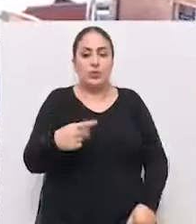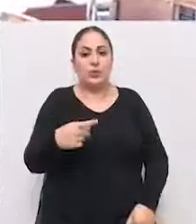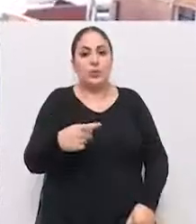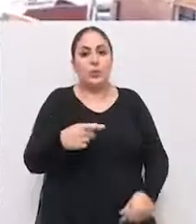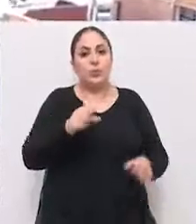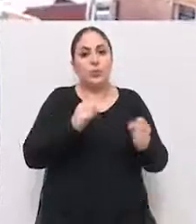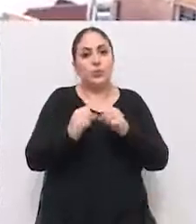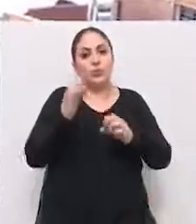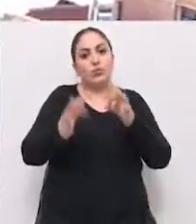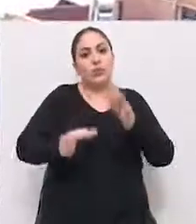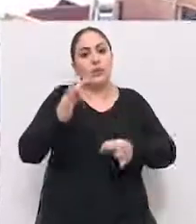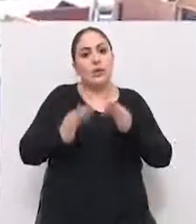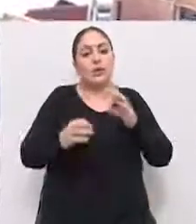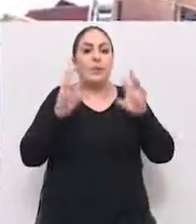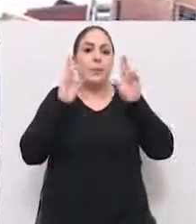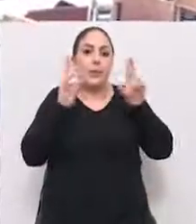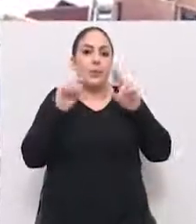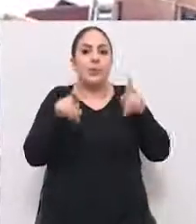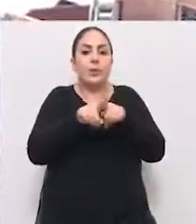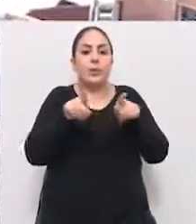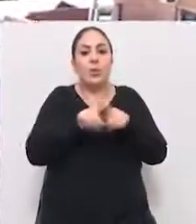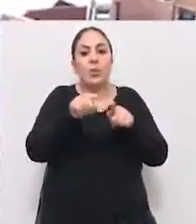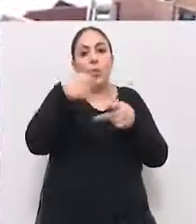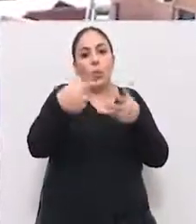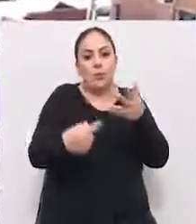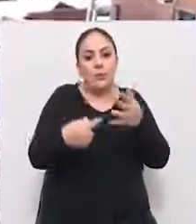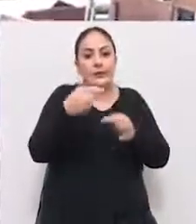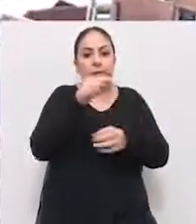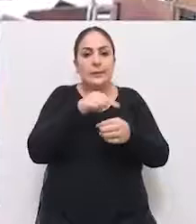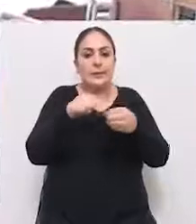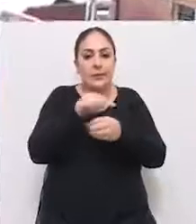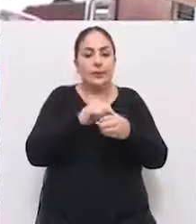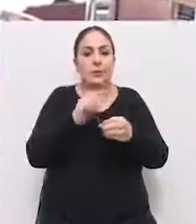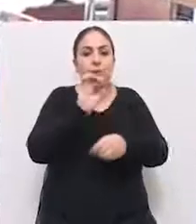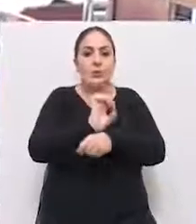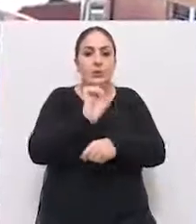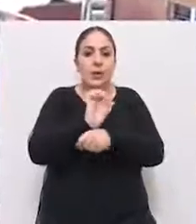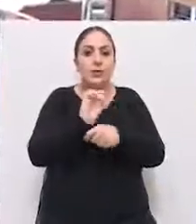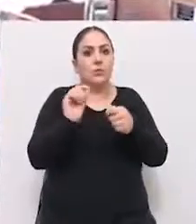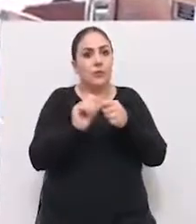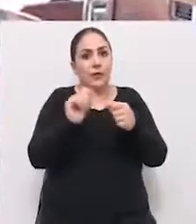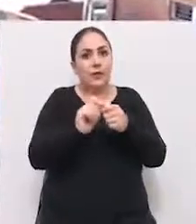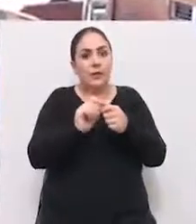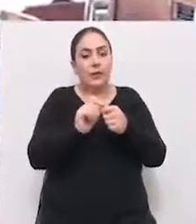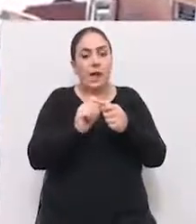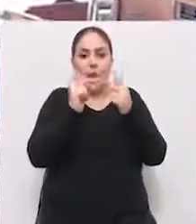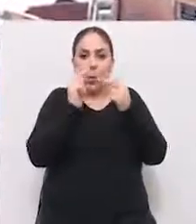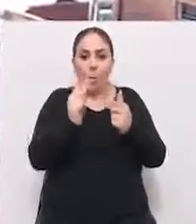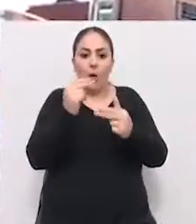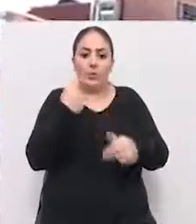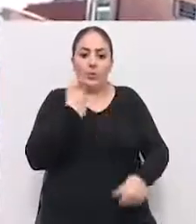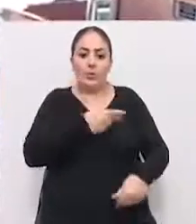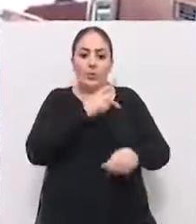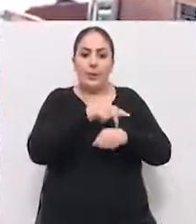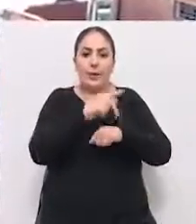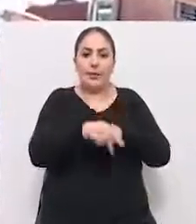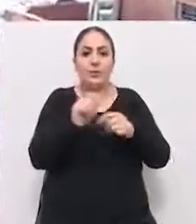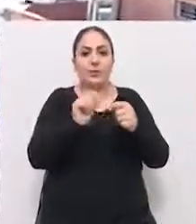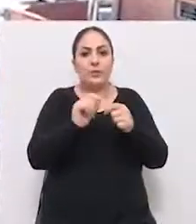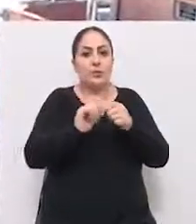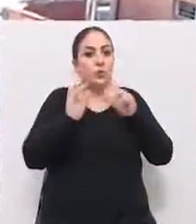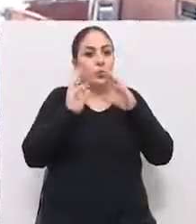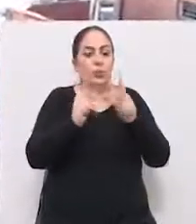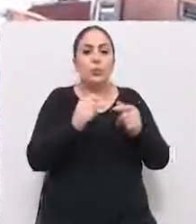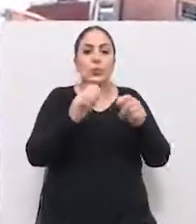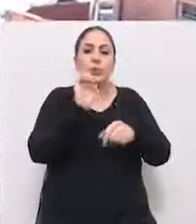desses processos no Poder Judiciário. Esperamos que também outras cidades do Estado façam a mesma moção do que aqui em Passo Fundo estamos fazendo, porque isso